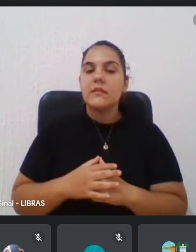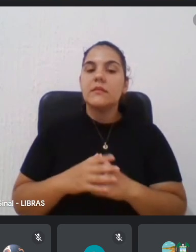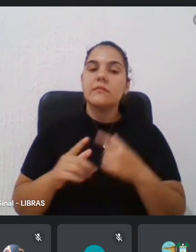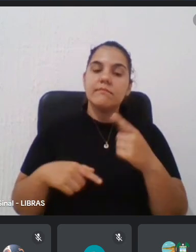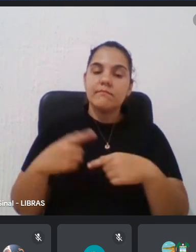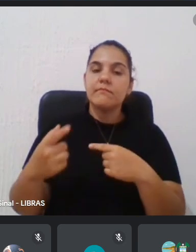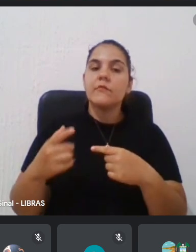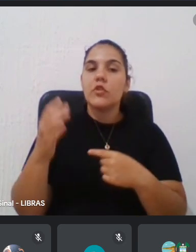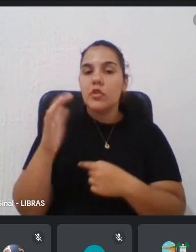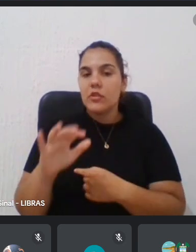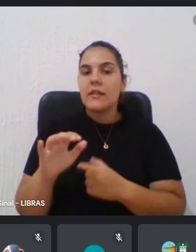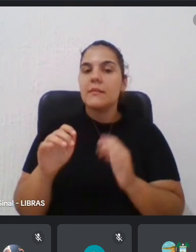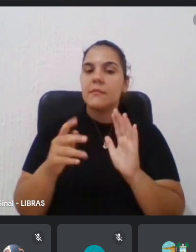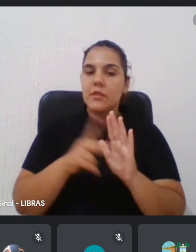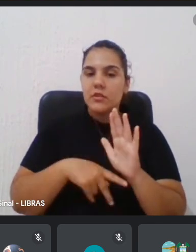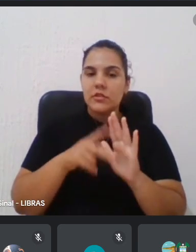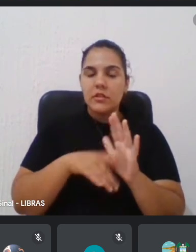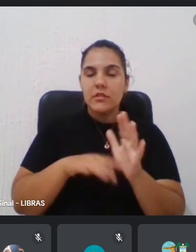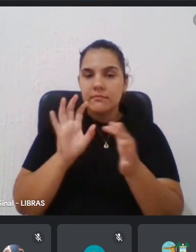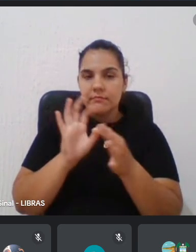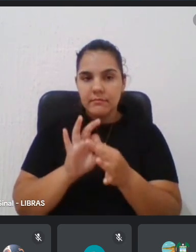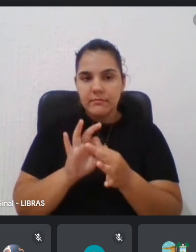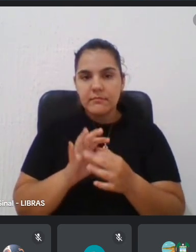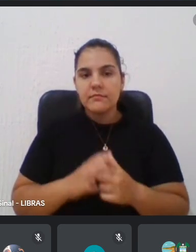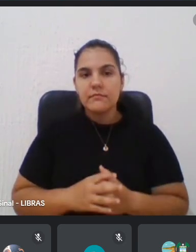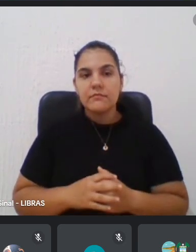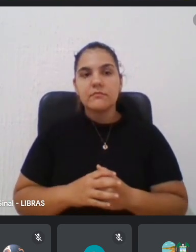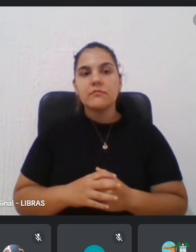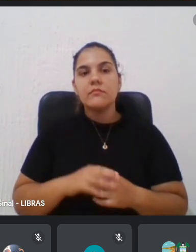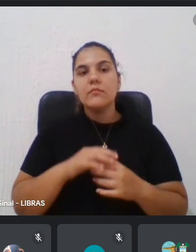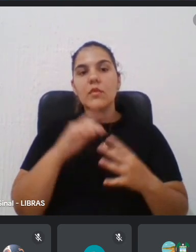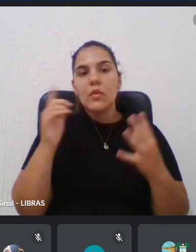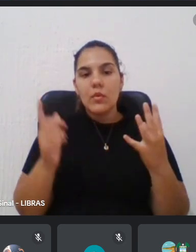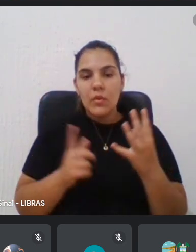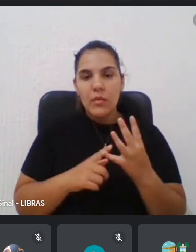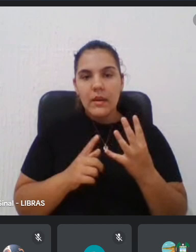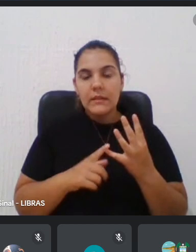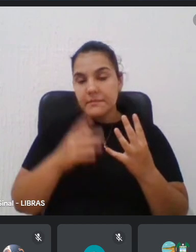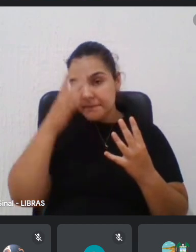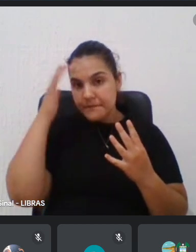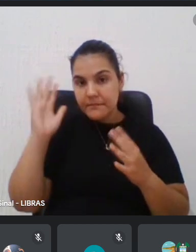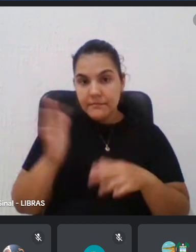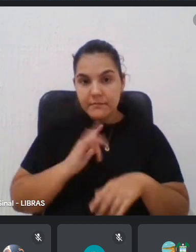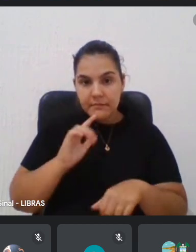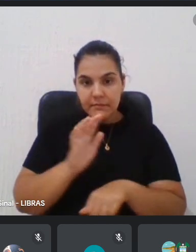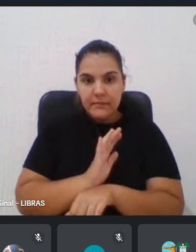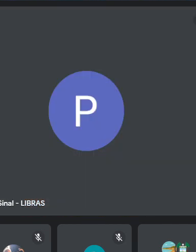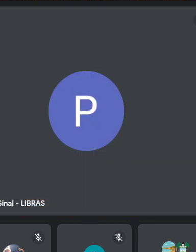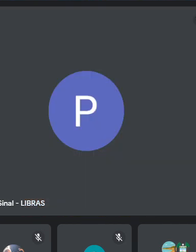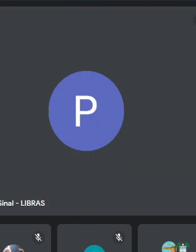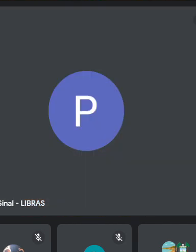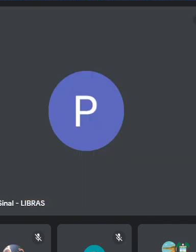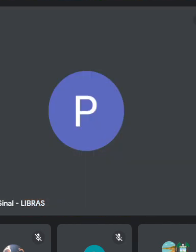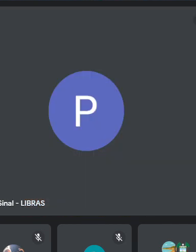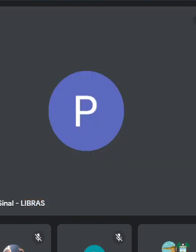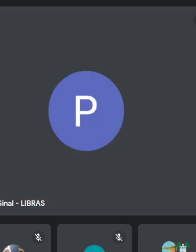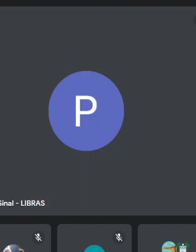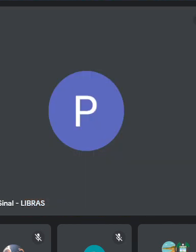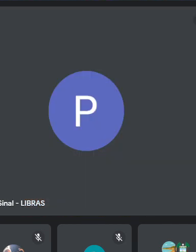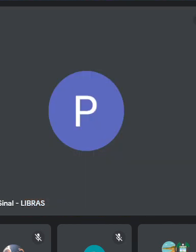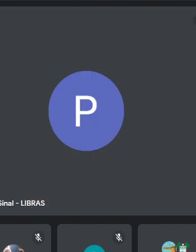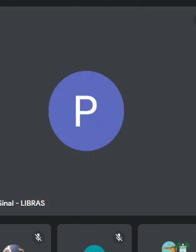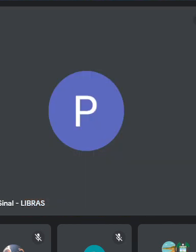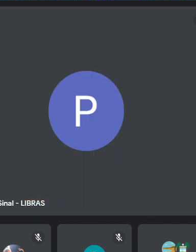seara, tá bom? O quarto inciso é para quem já tem filme, já está pronto, para filmes que vão circular e aí,